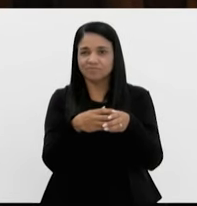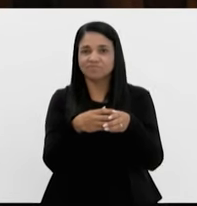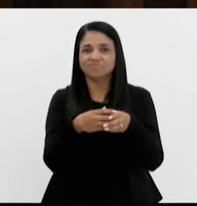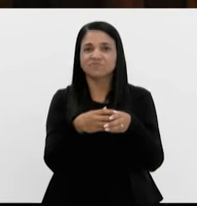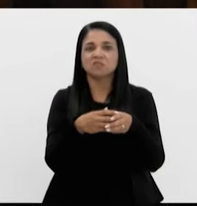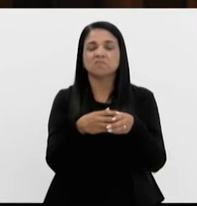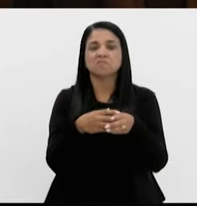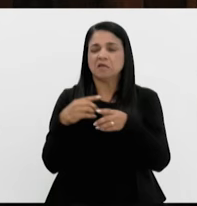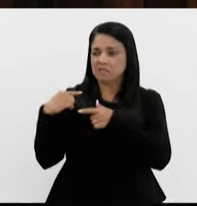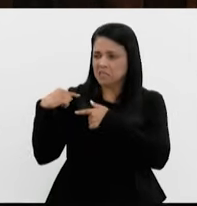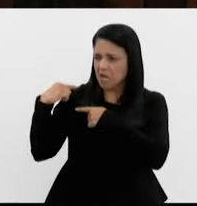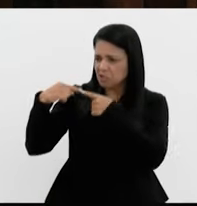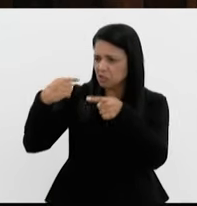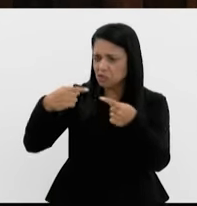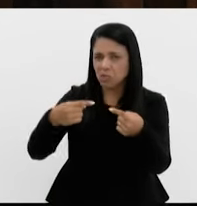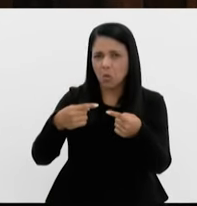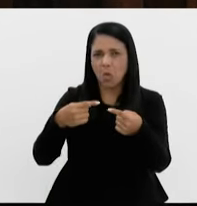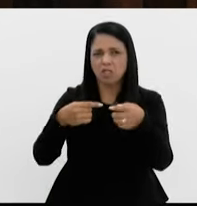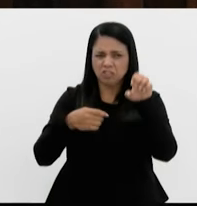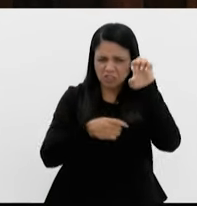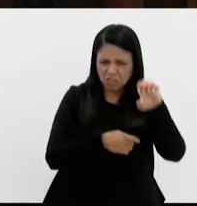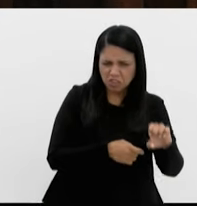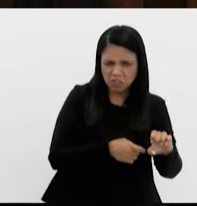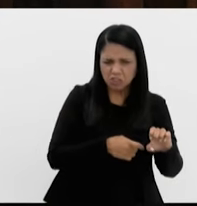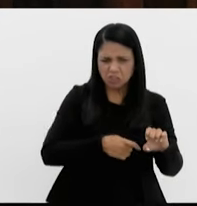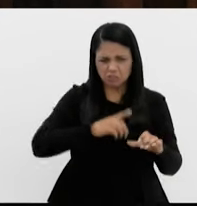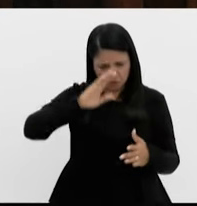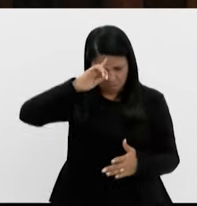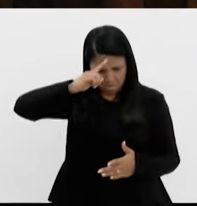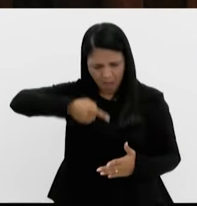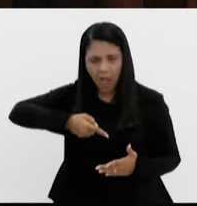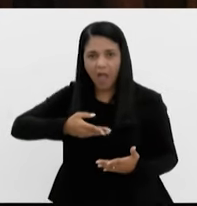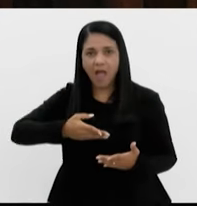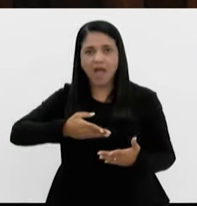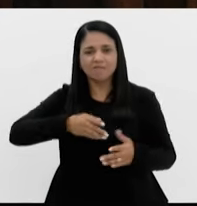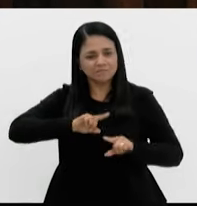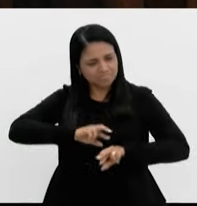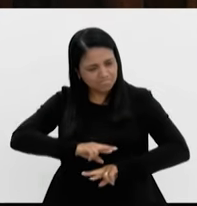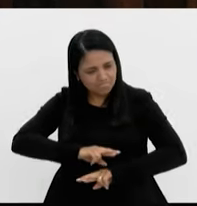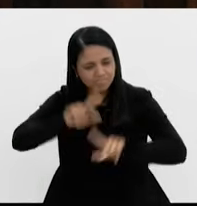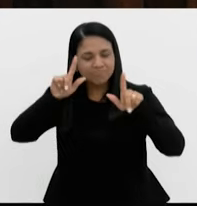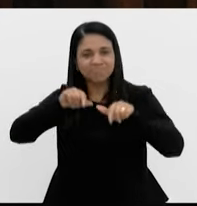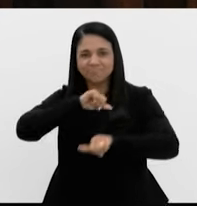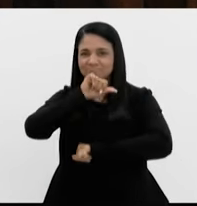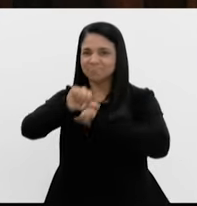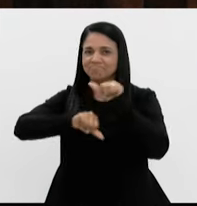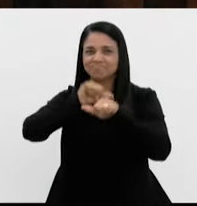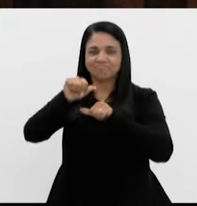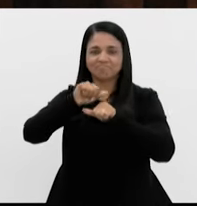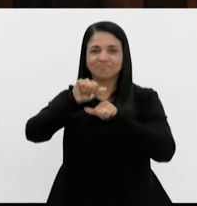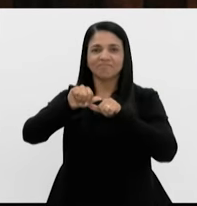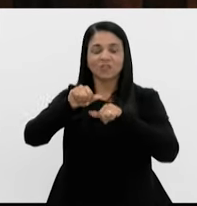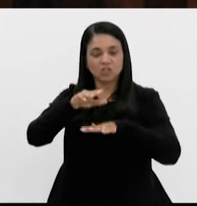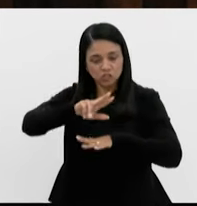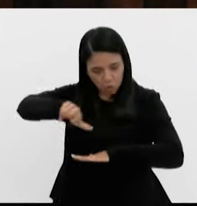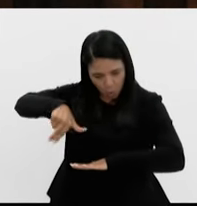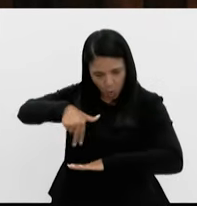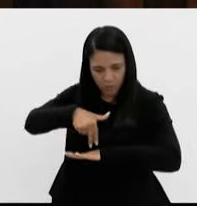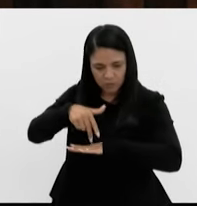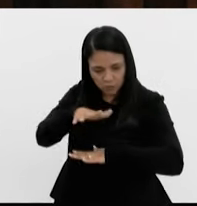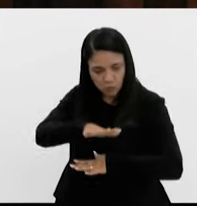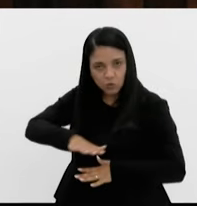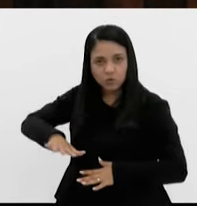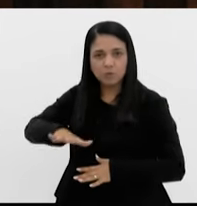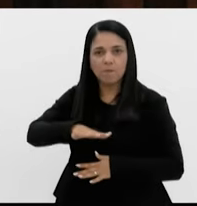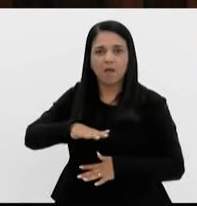esquerdismo de doutrinação como eles bem sabem fazer de ocupação dos espaços em